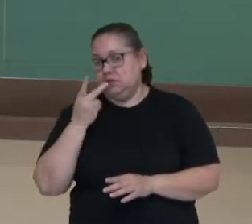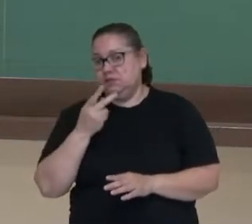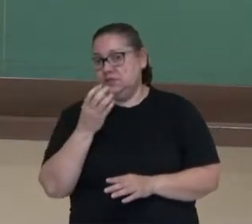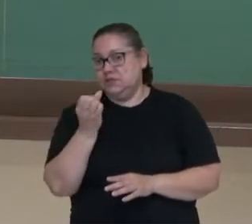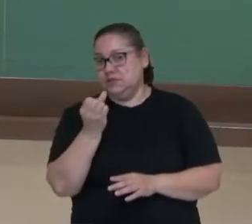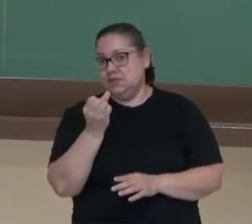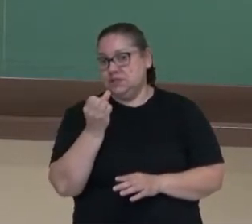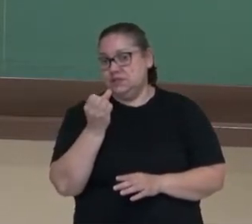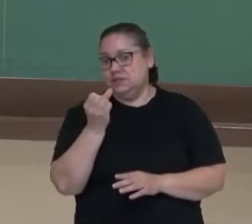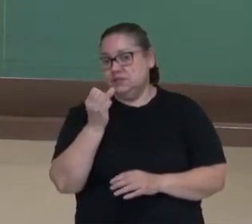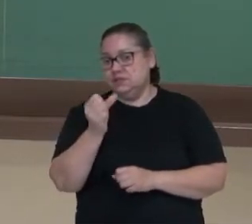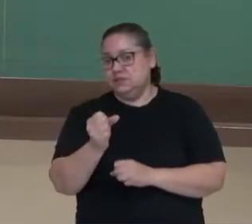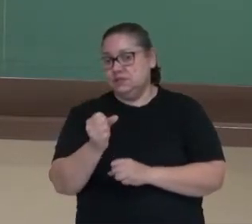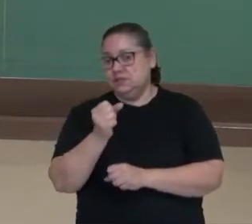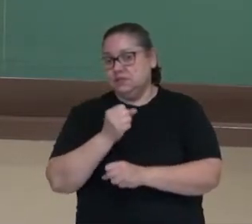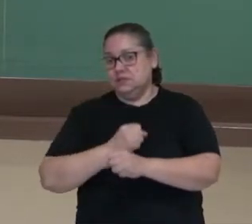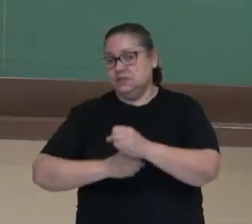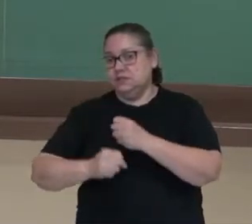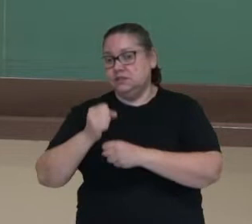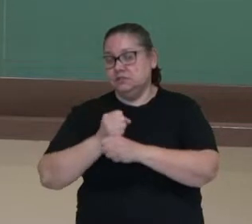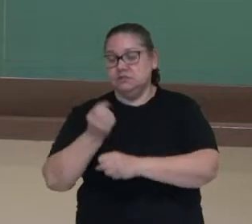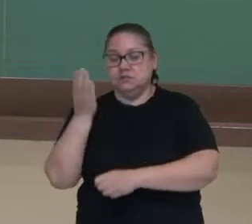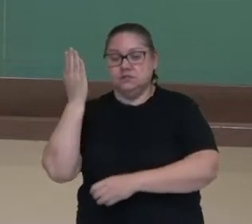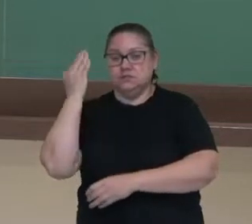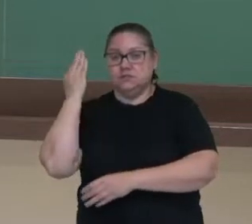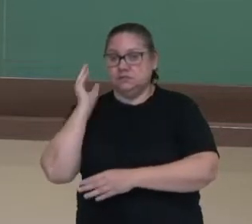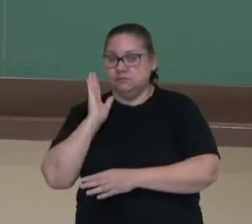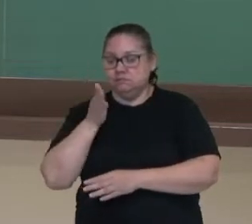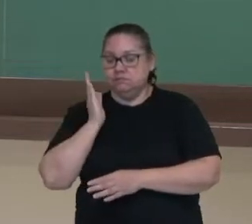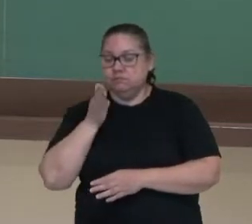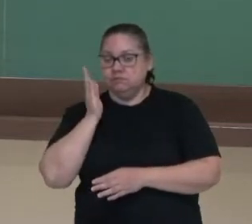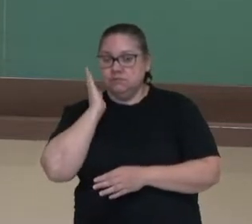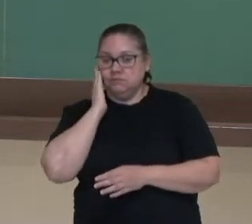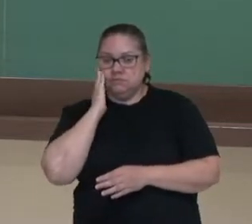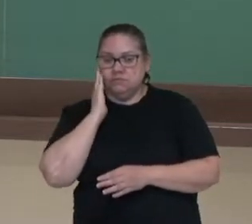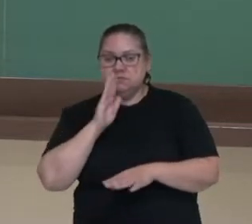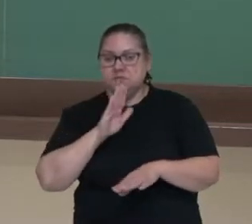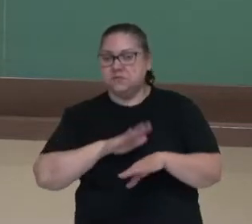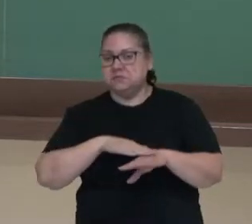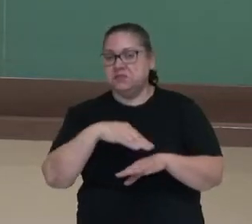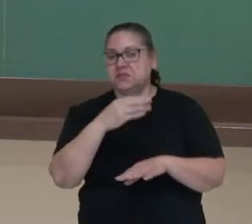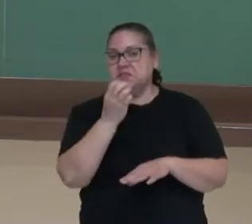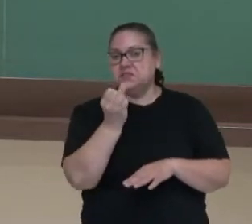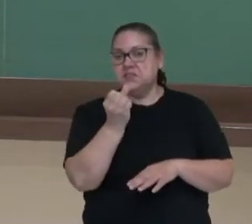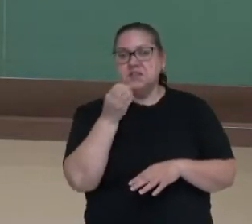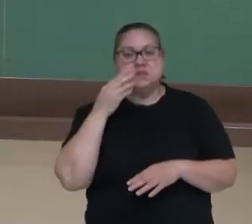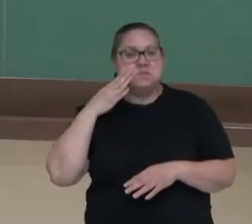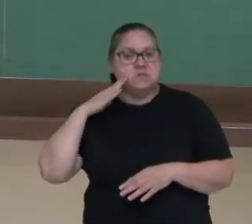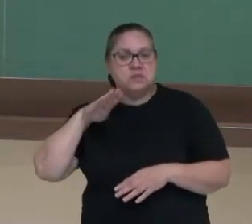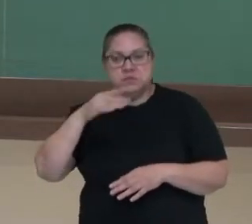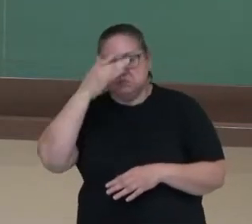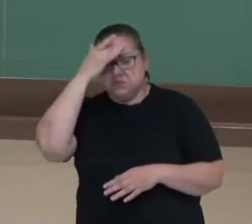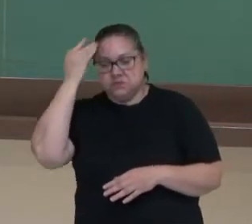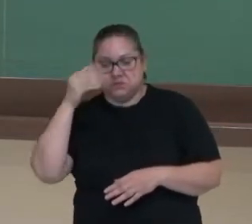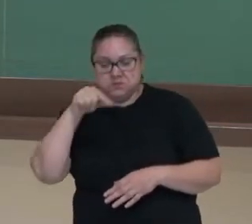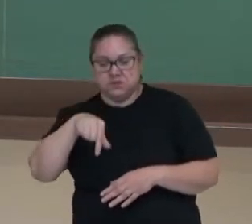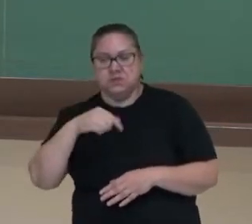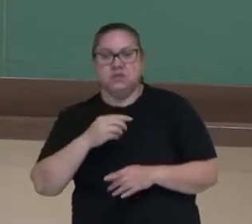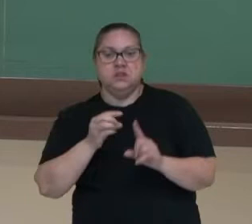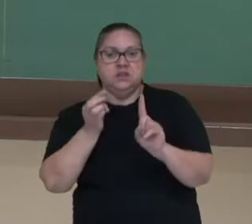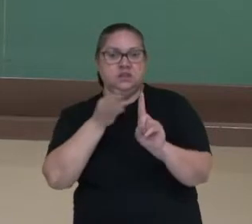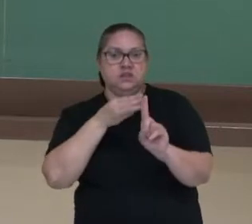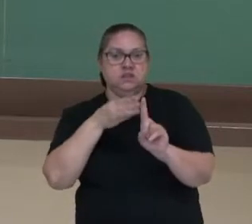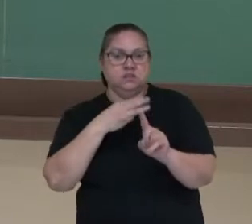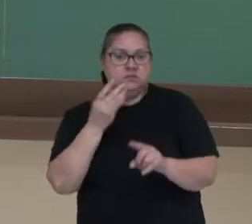né? Não tem nem como descobrir um local onde nós já temos mais de 6 milhões de pessoas morando, sabe Deus quantos mil